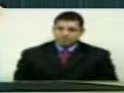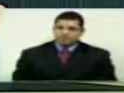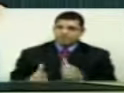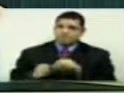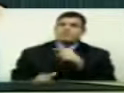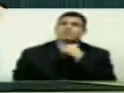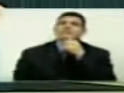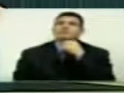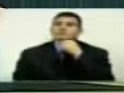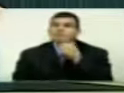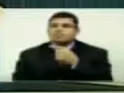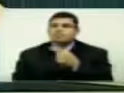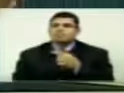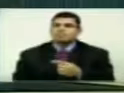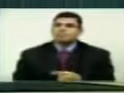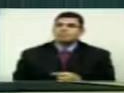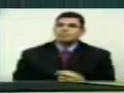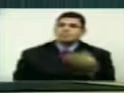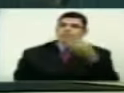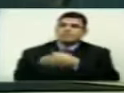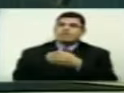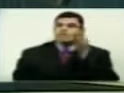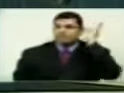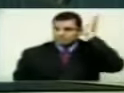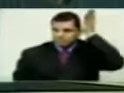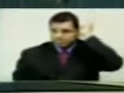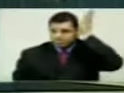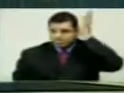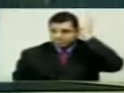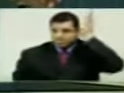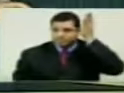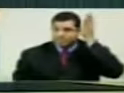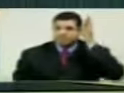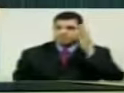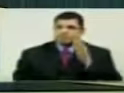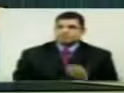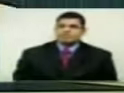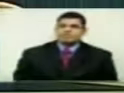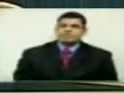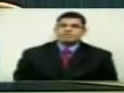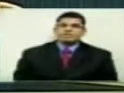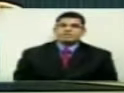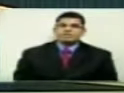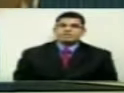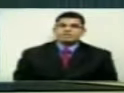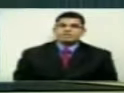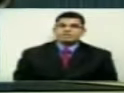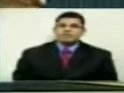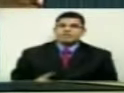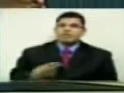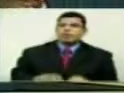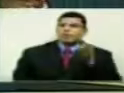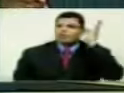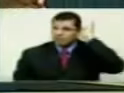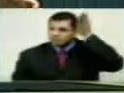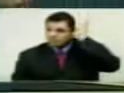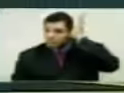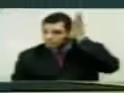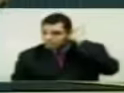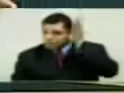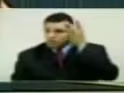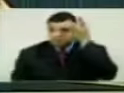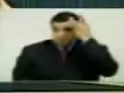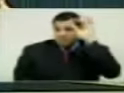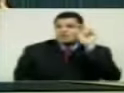eu fico na dúvida entre a burrice e a canalice. Ou é burro,